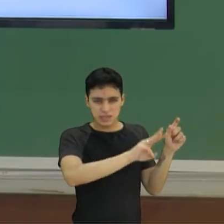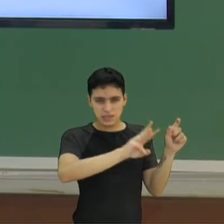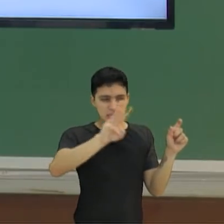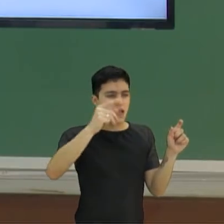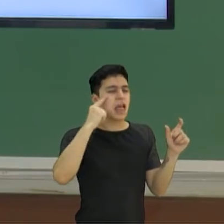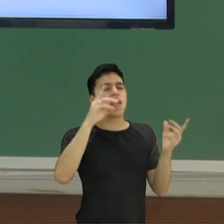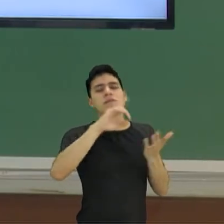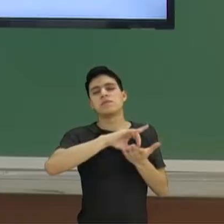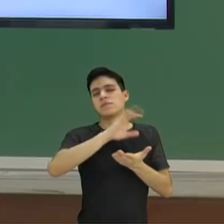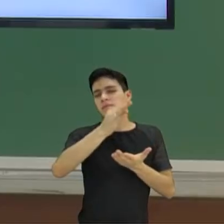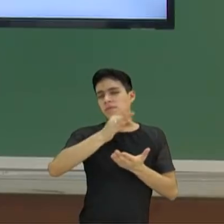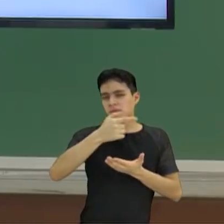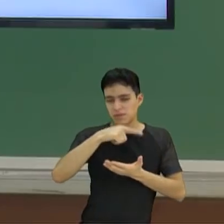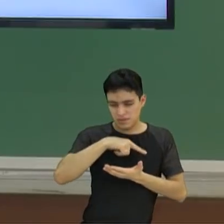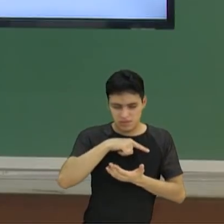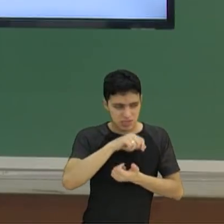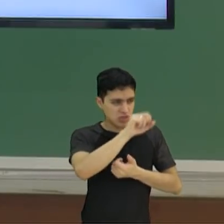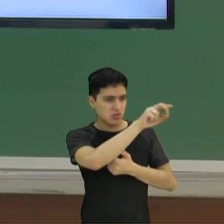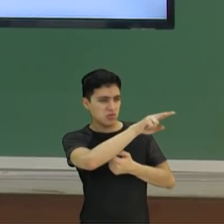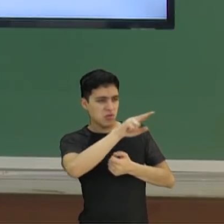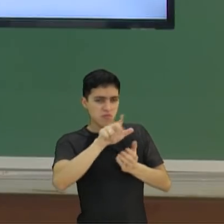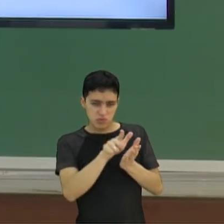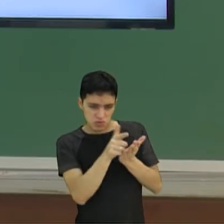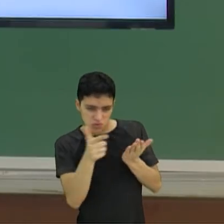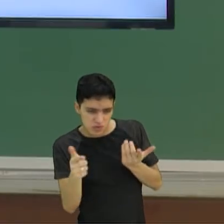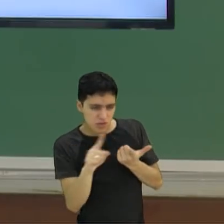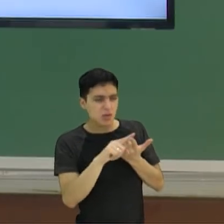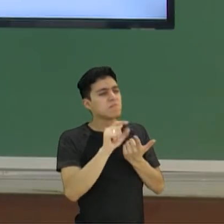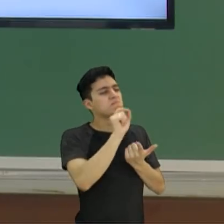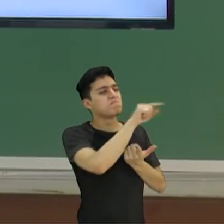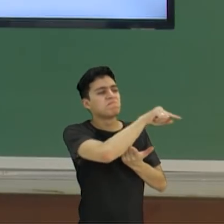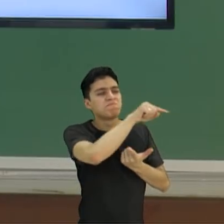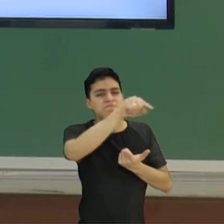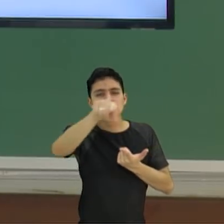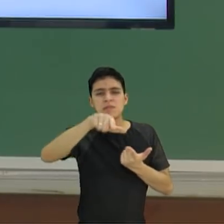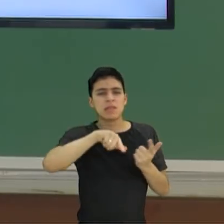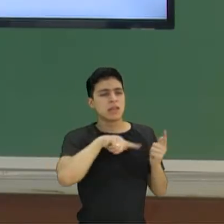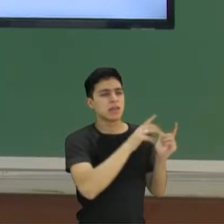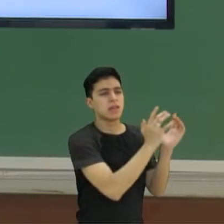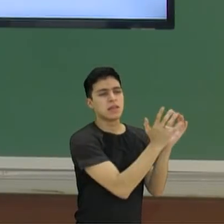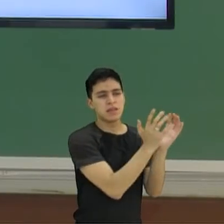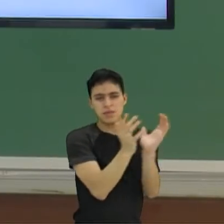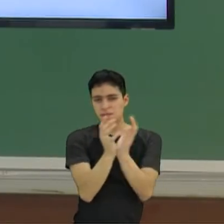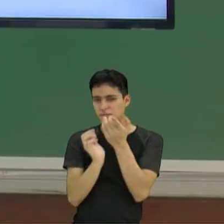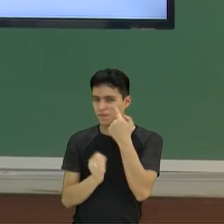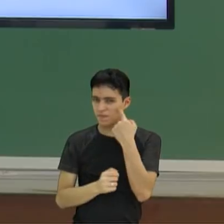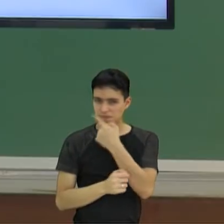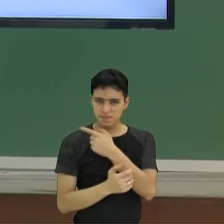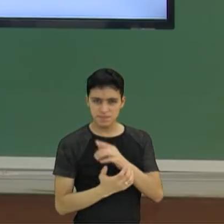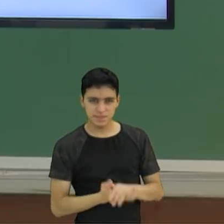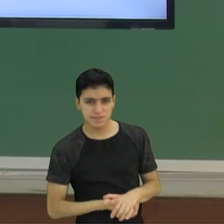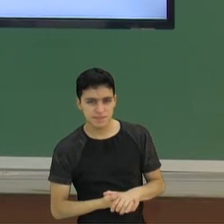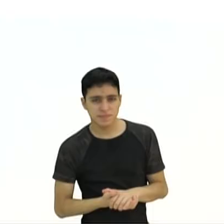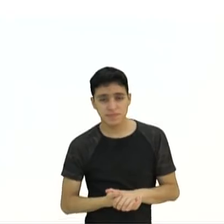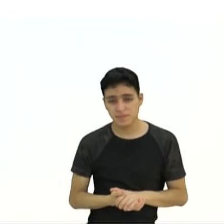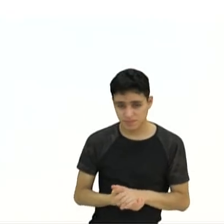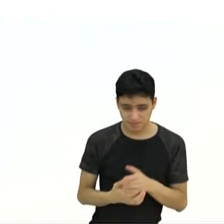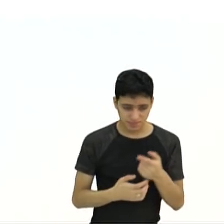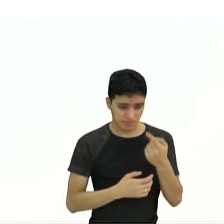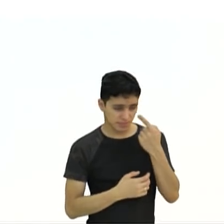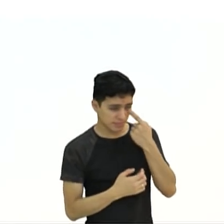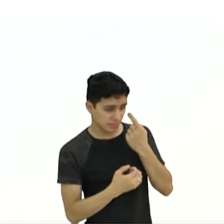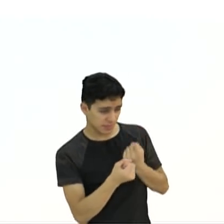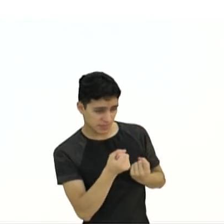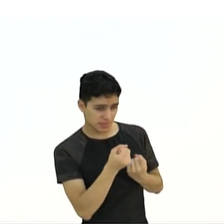a comprovação. Nós temos o nome do jornal e as suas seções. Confira a possibilidade. O suporte é o